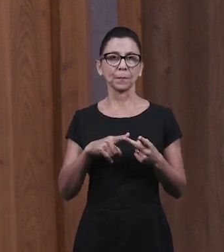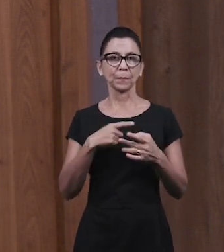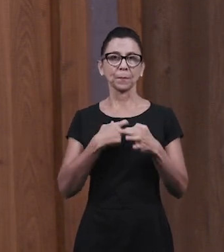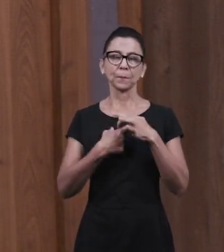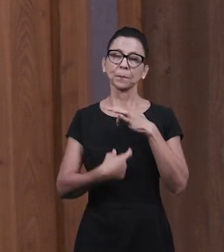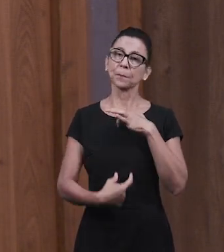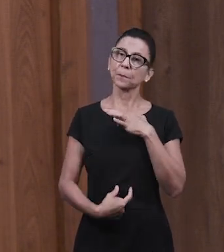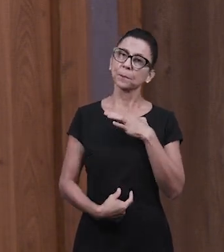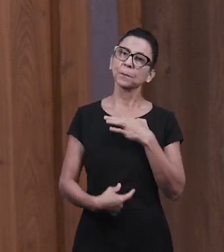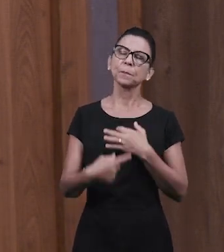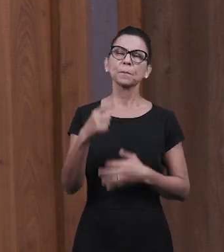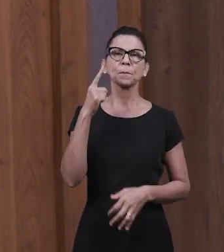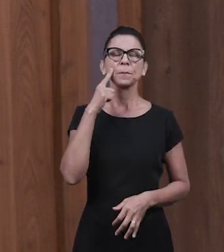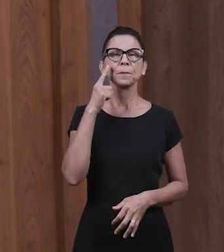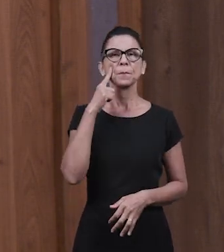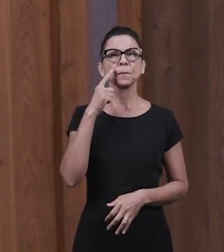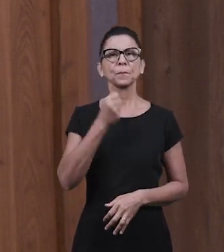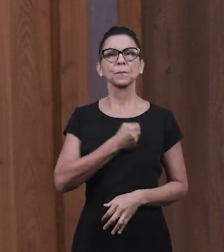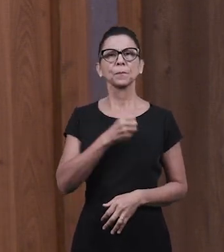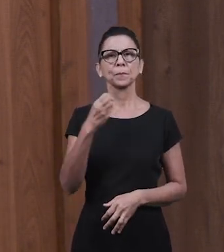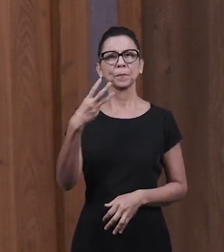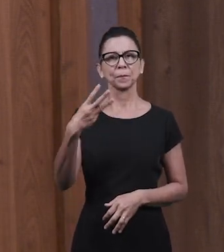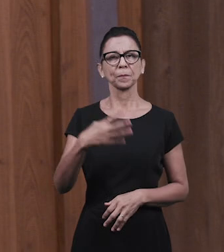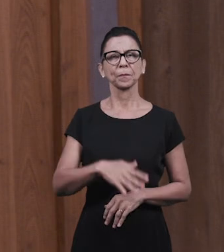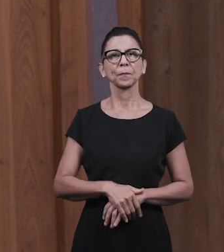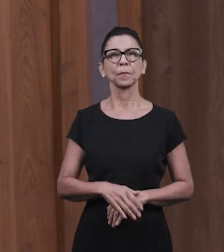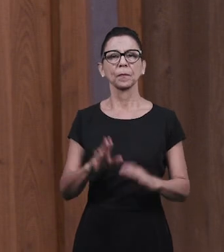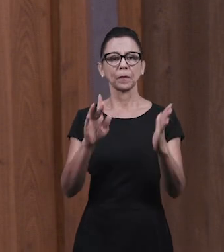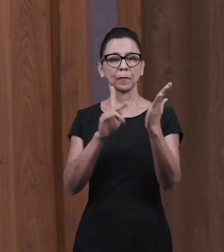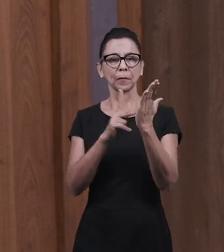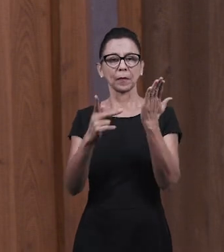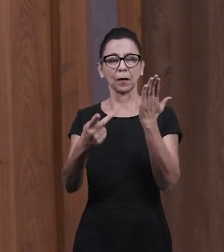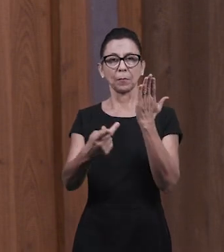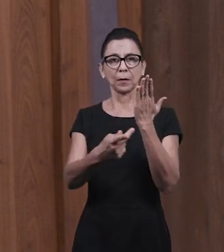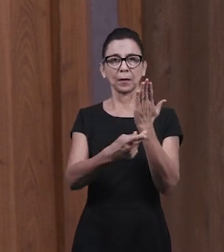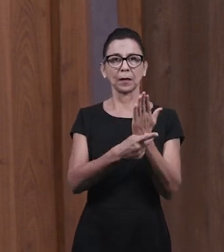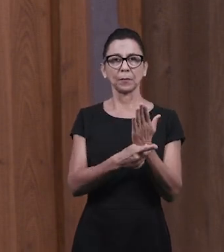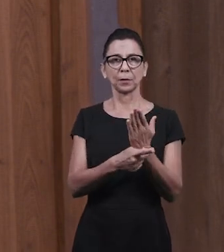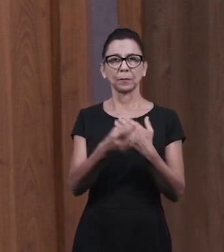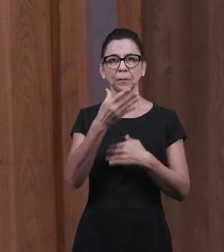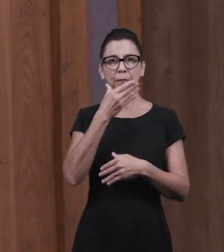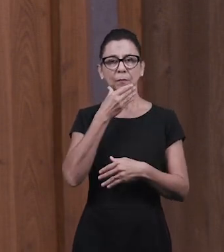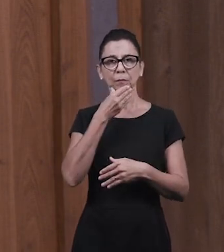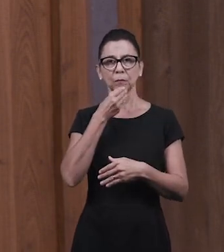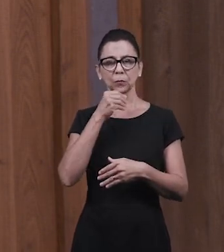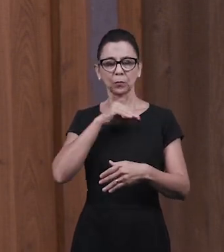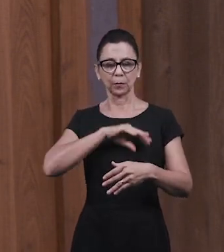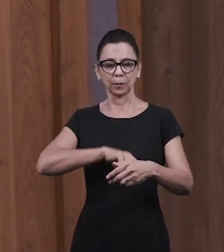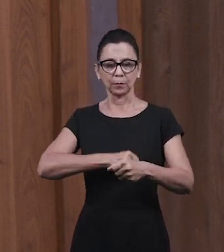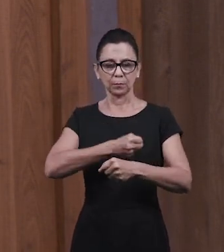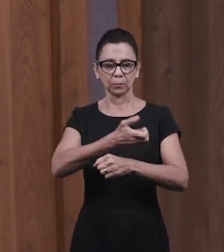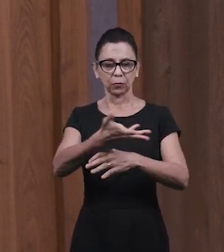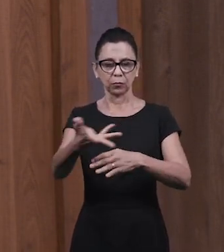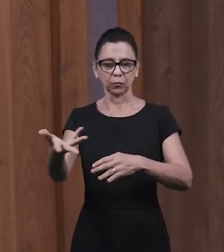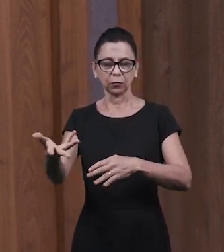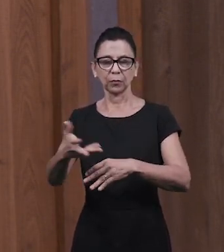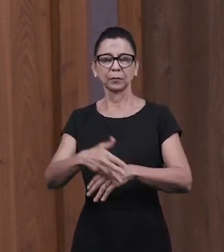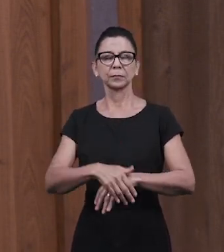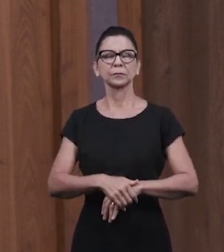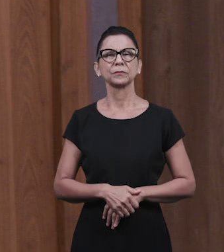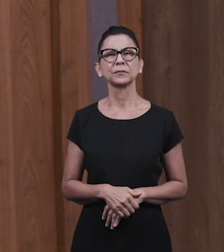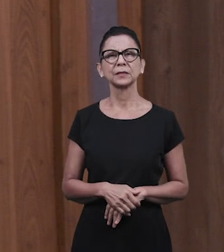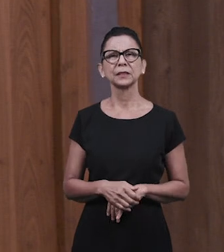E essa terceira parte diz o seguinte: na parábola do semeador, explique o sentido profético da